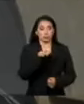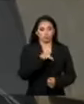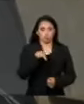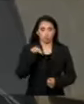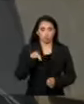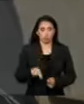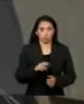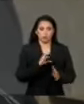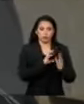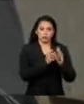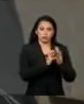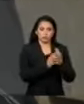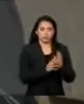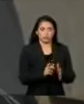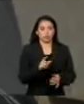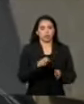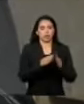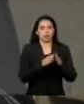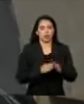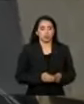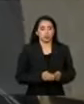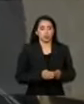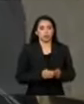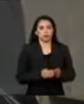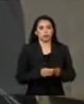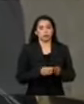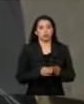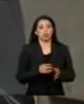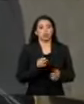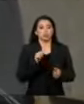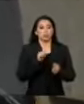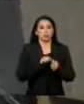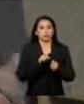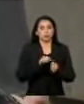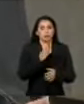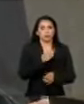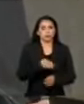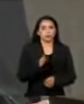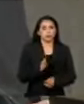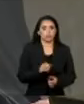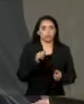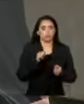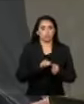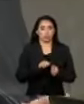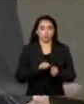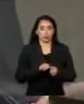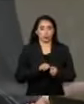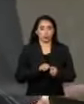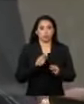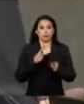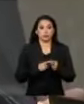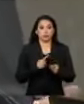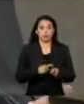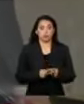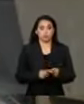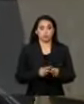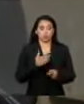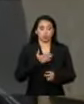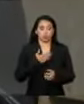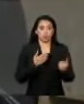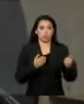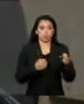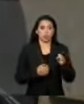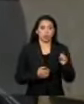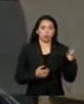pedido de tutela de urgência para suspender os efeitos do pronunciamento formalizado por quem está à minha esquerda,